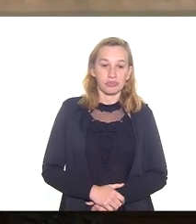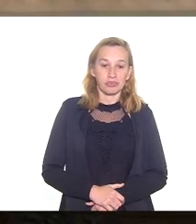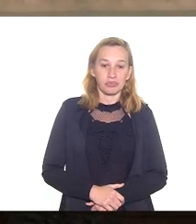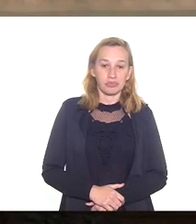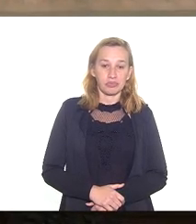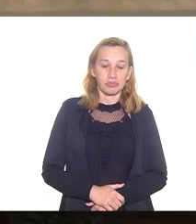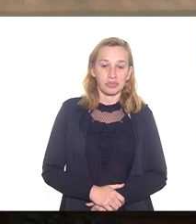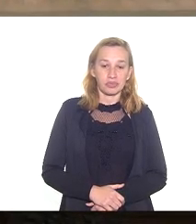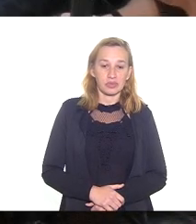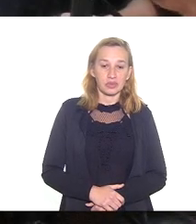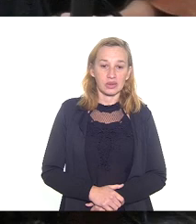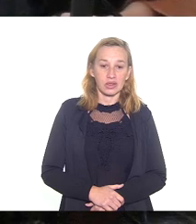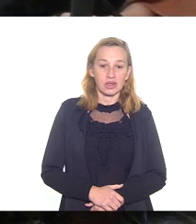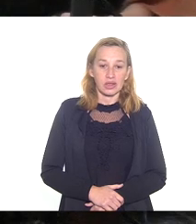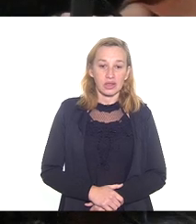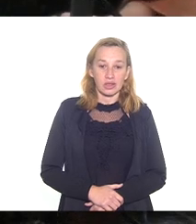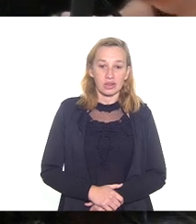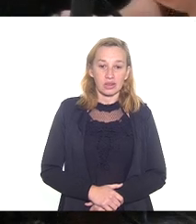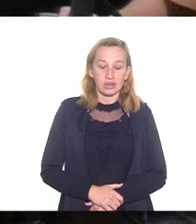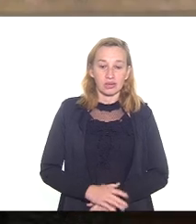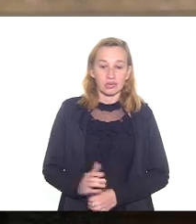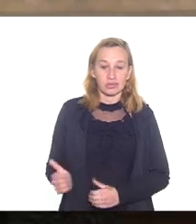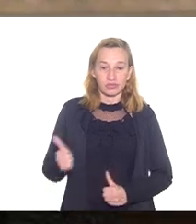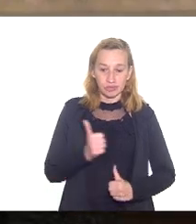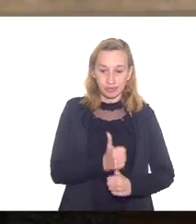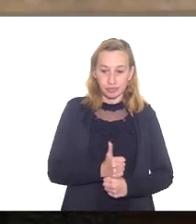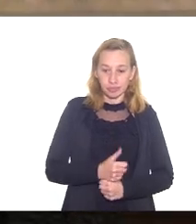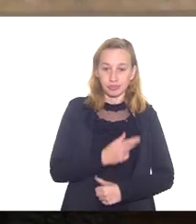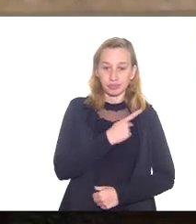Vou passar a presidência aqui.